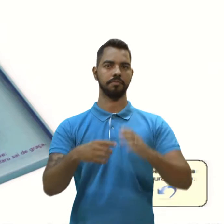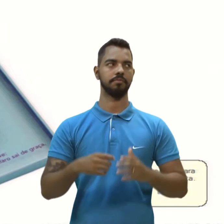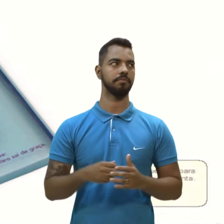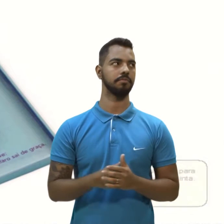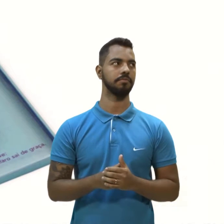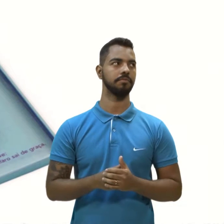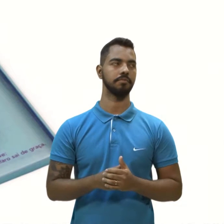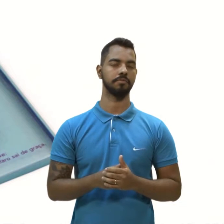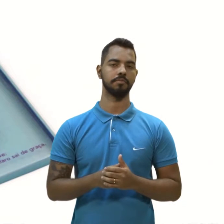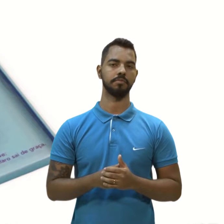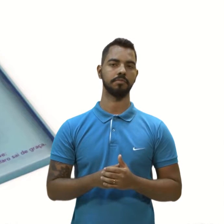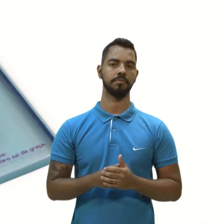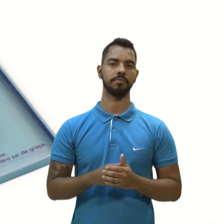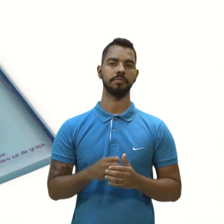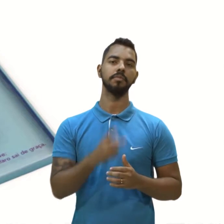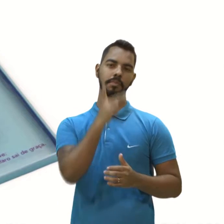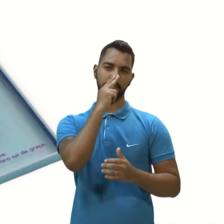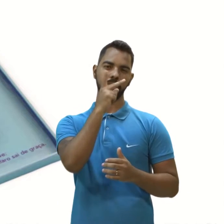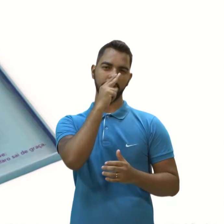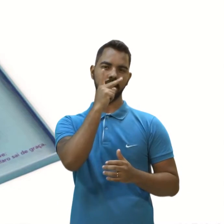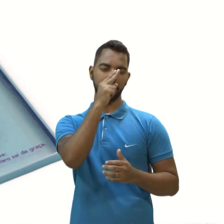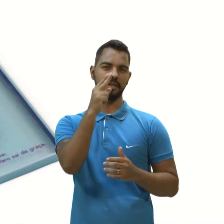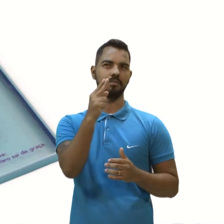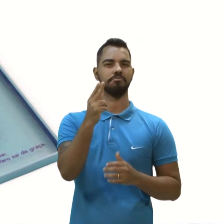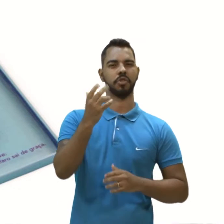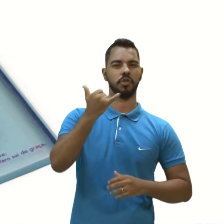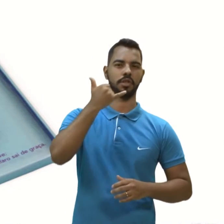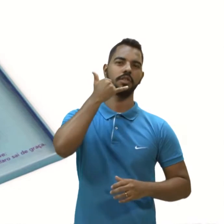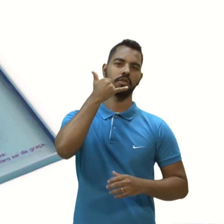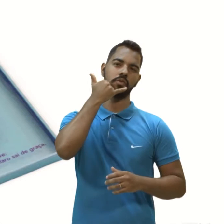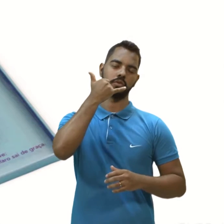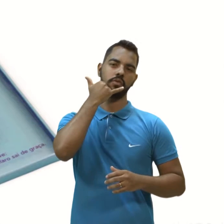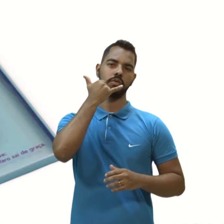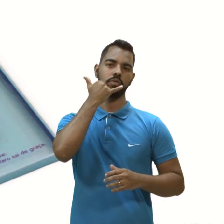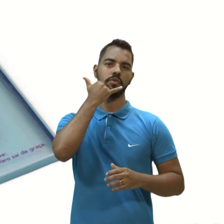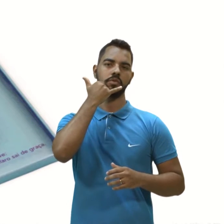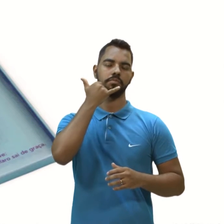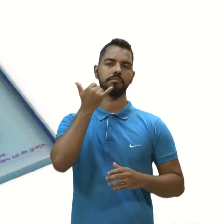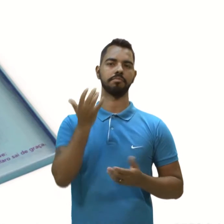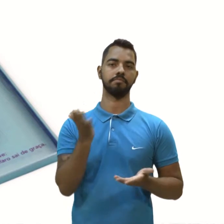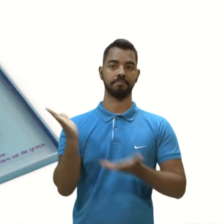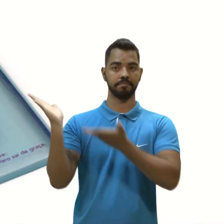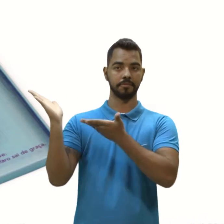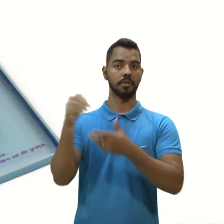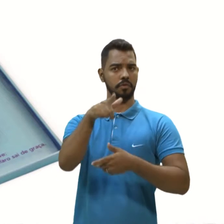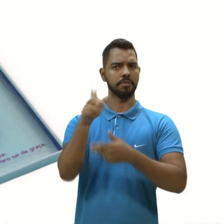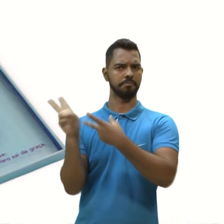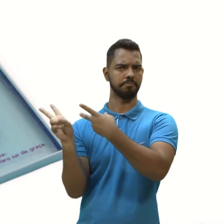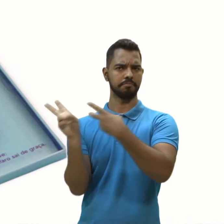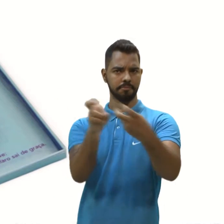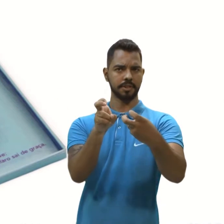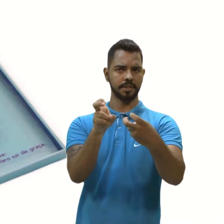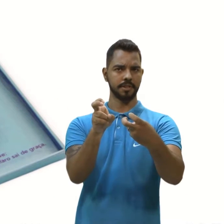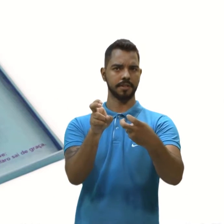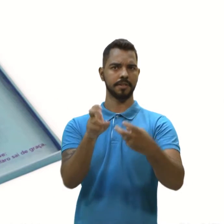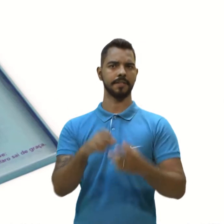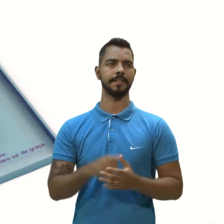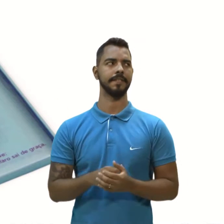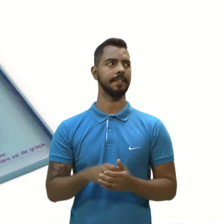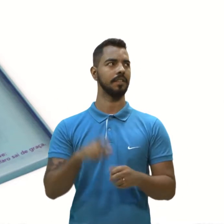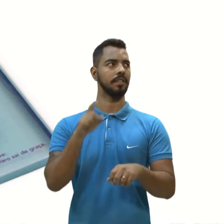tenha vontade de consumir o produto. Aqui nós temos uma outra mala direta também, em forma de